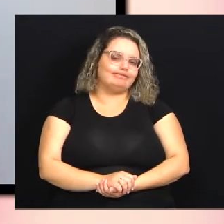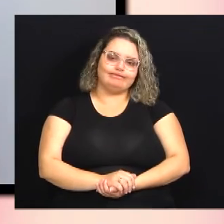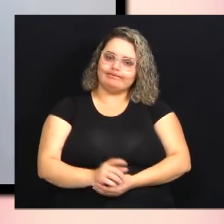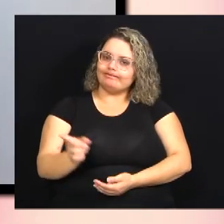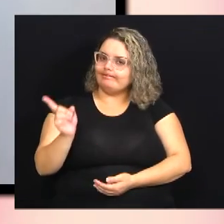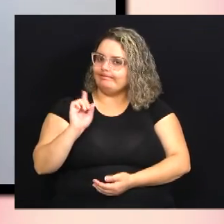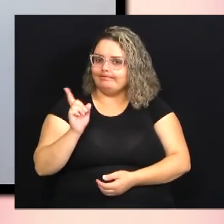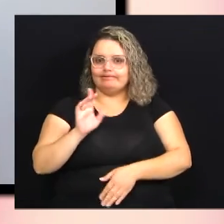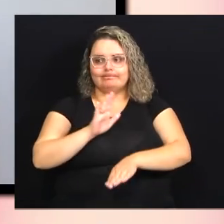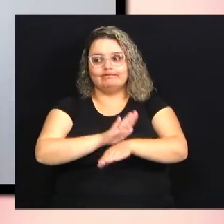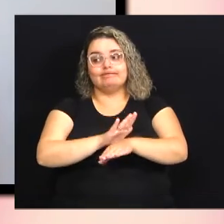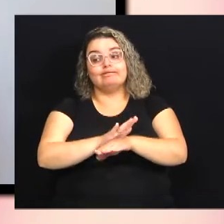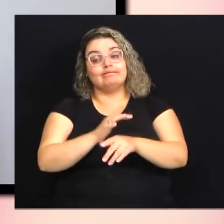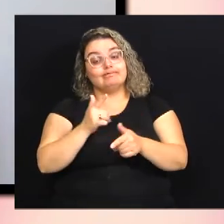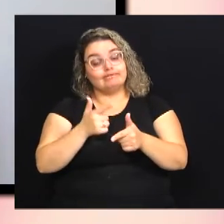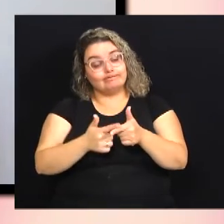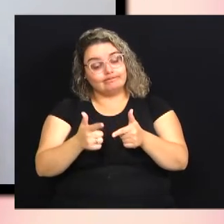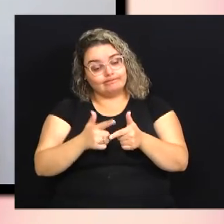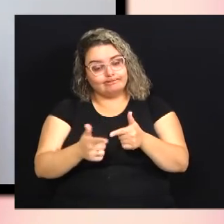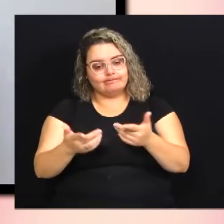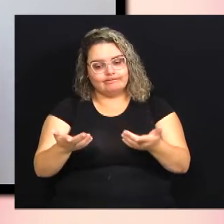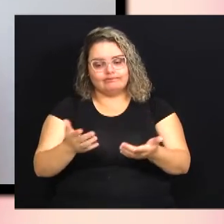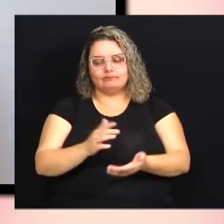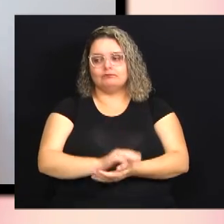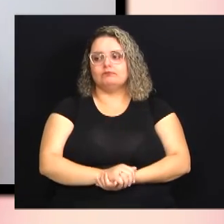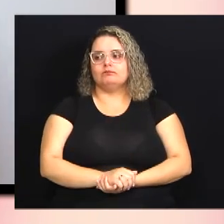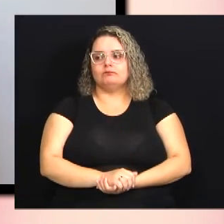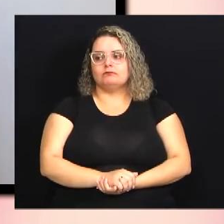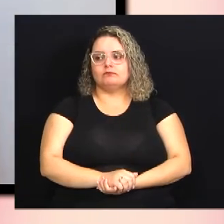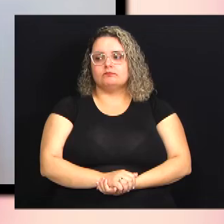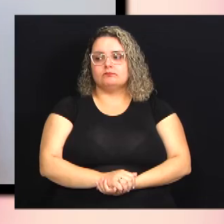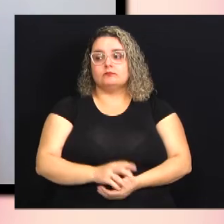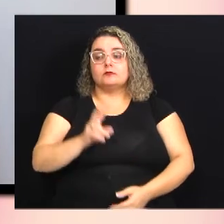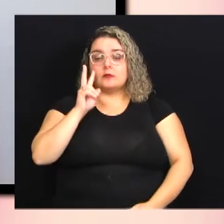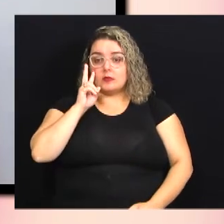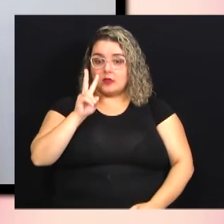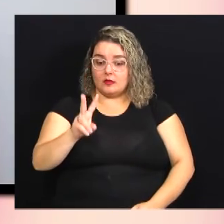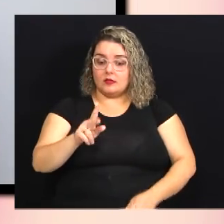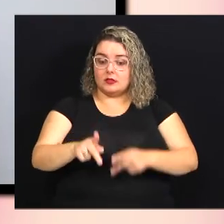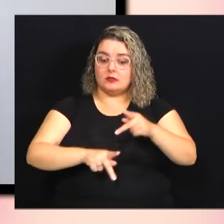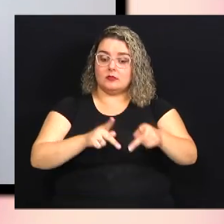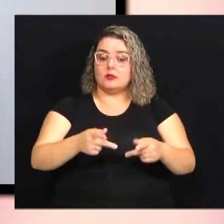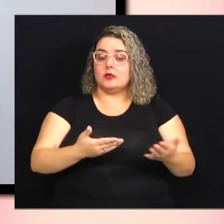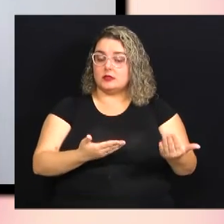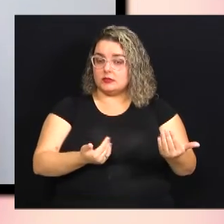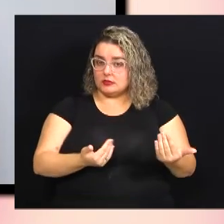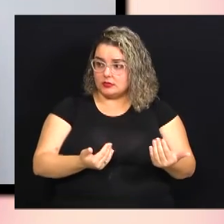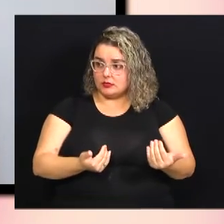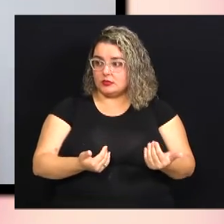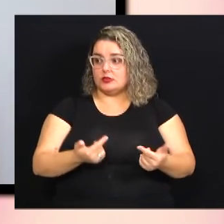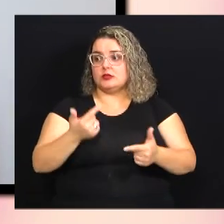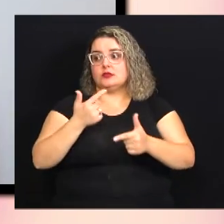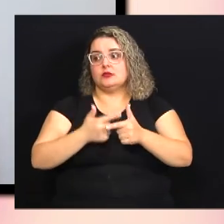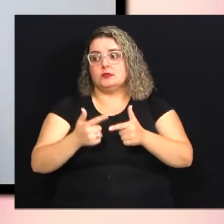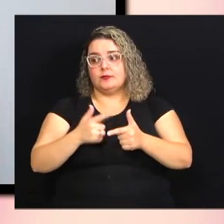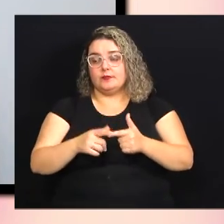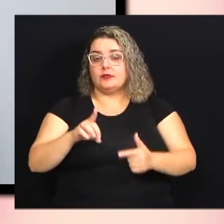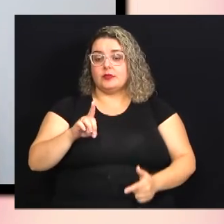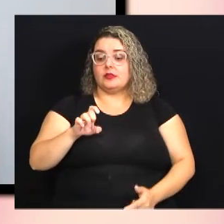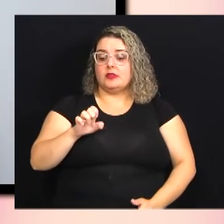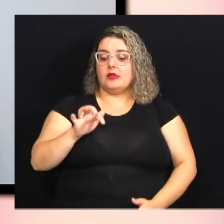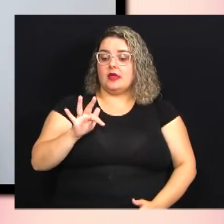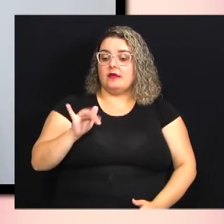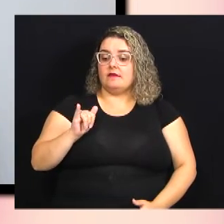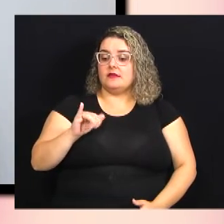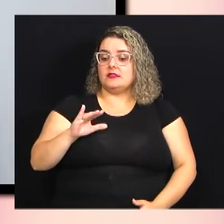vai. Isso é um problema que a gente já vê, né, na população mais jovem, né, os problemas de déficit